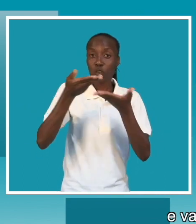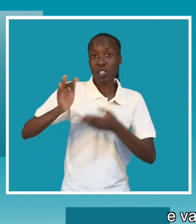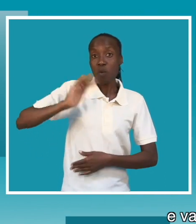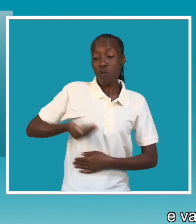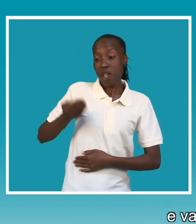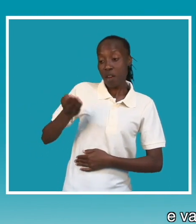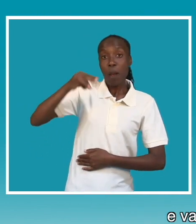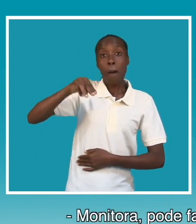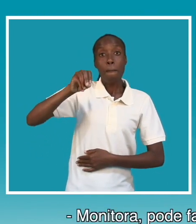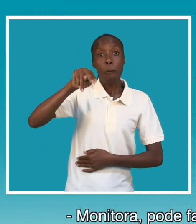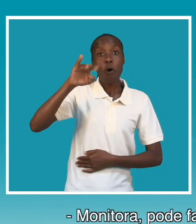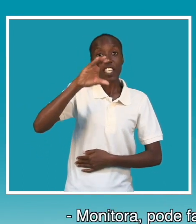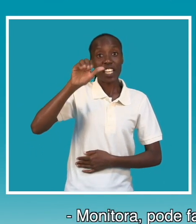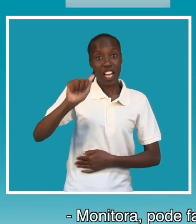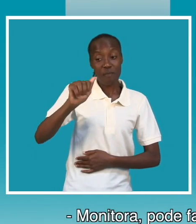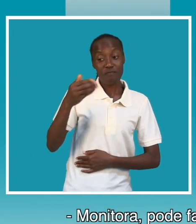Muxanga.